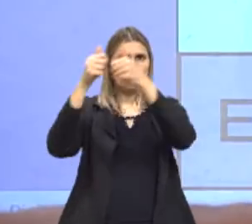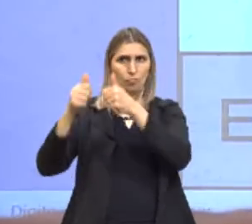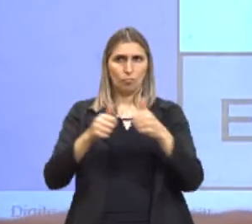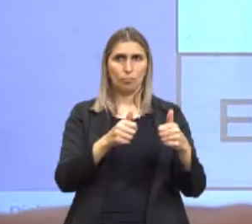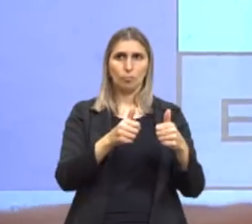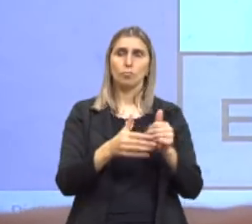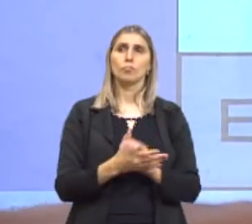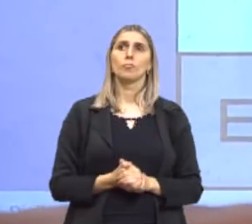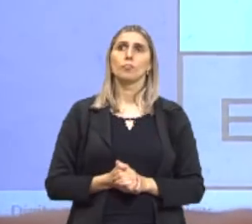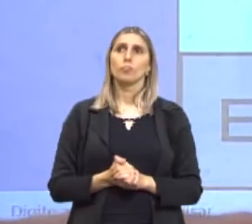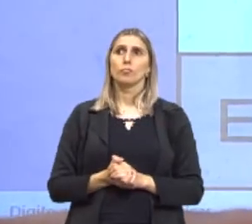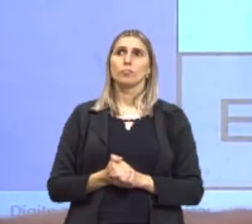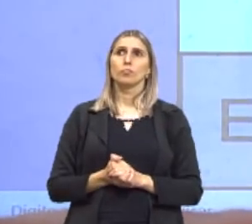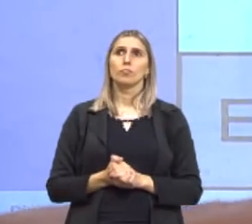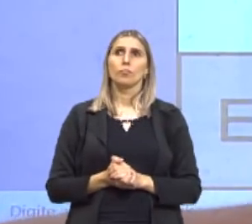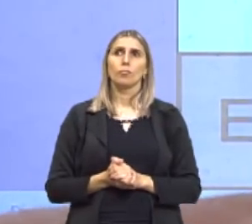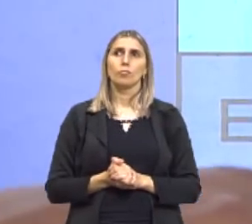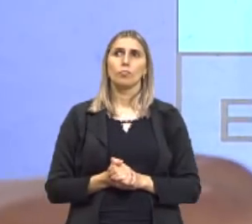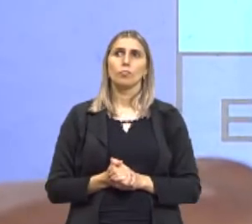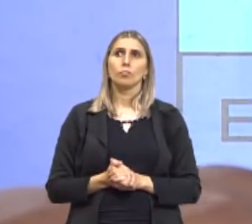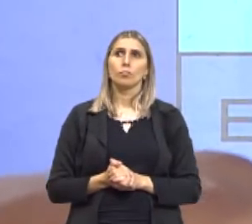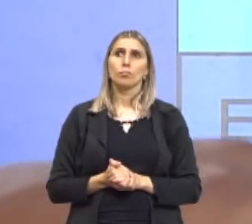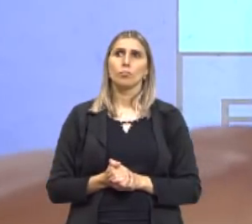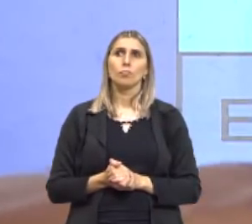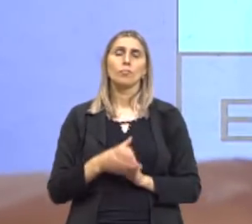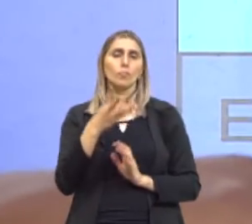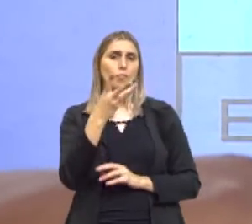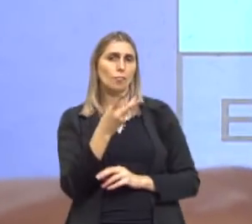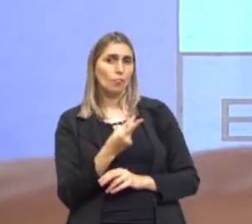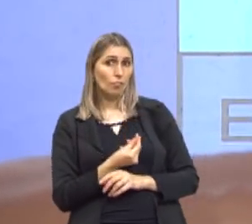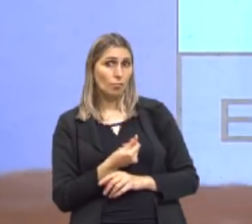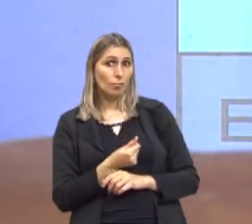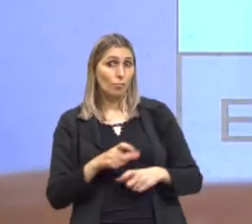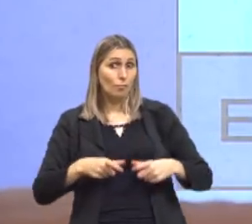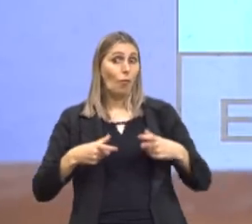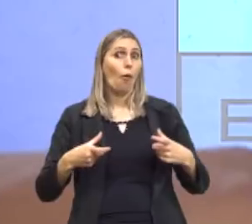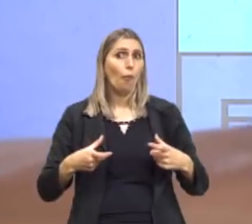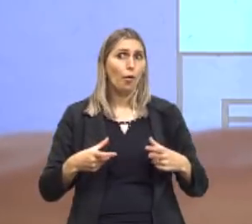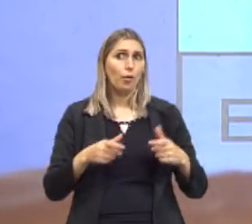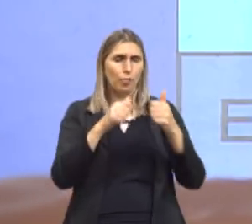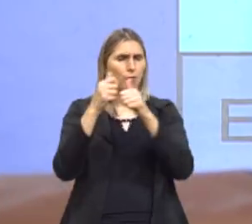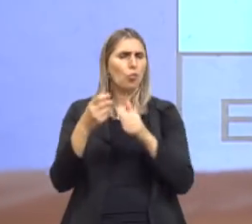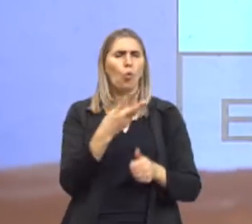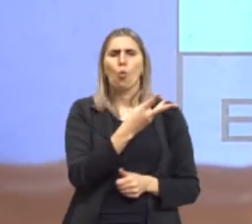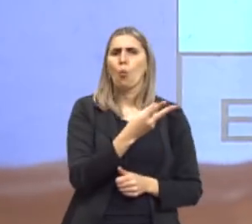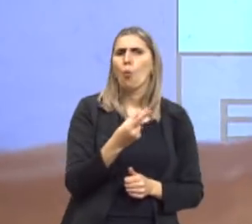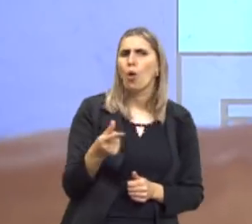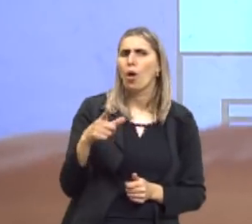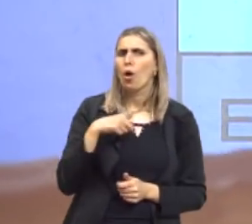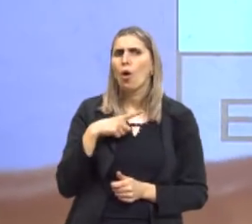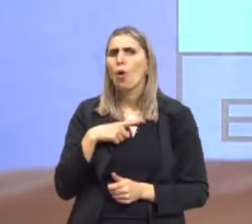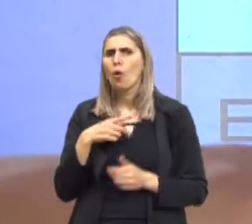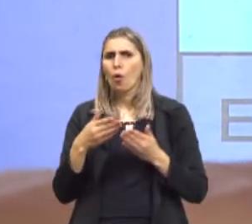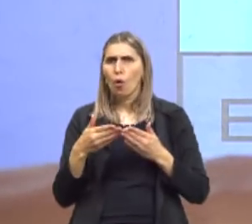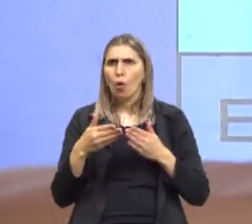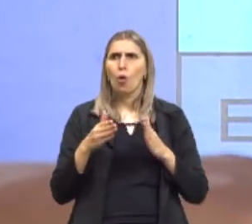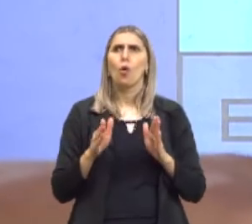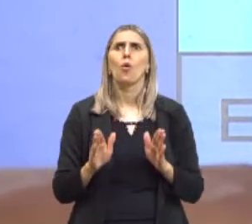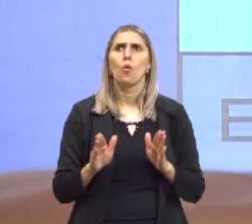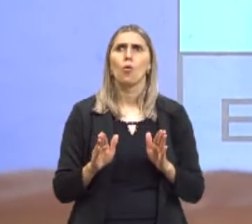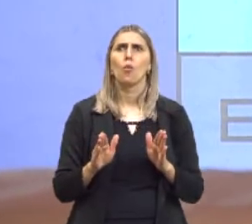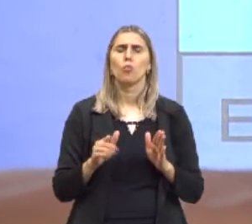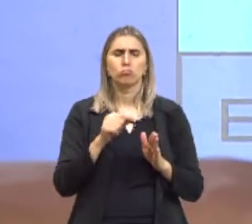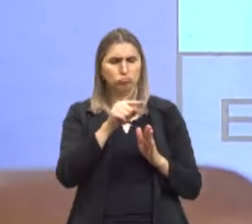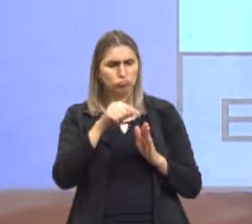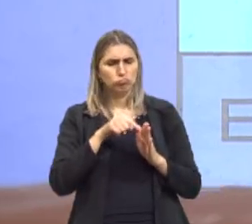quantidade de imagens. Então, a quantidade de imagens vai aumentando. Ah, mas quantas imagens eu tenho nessa abertura aqui desse